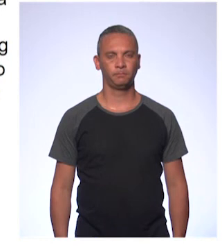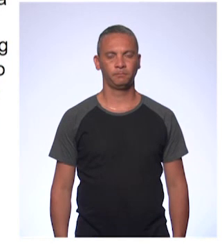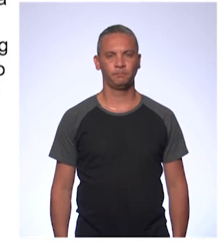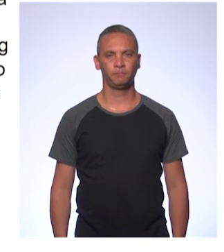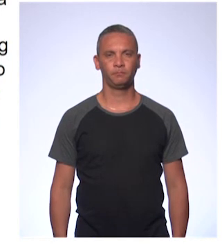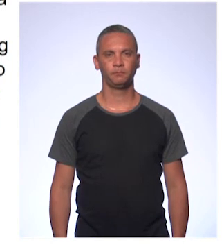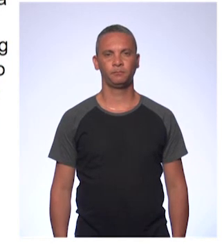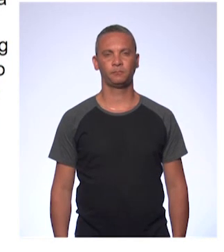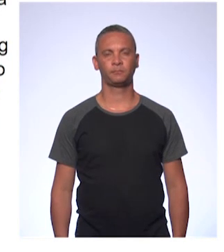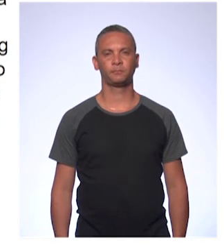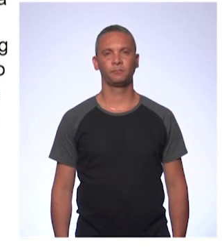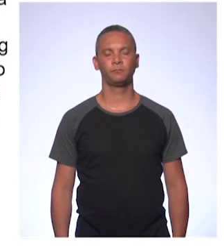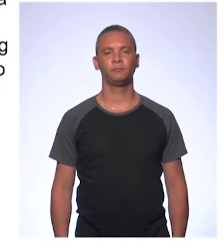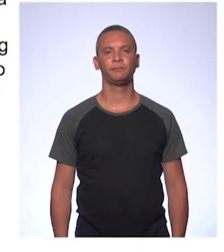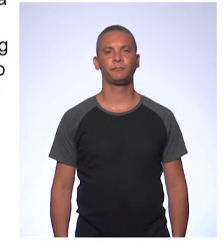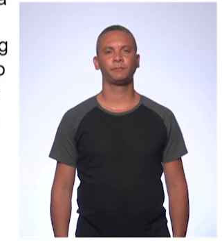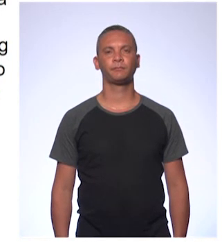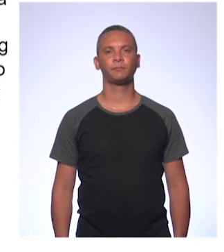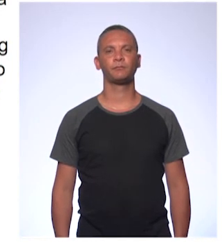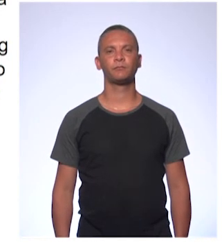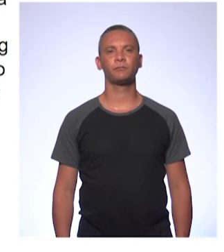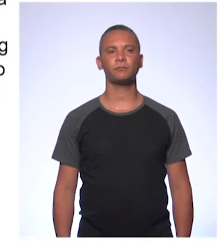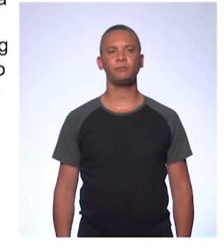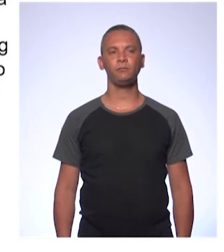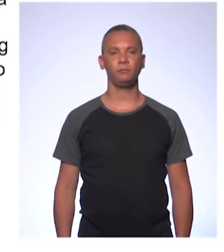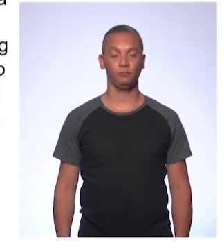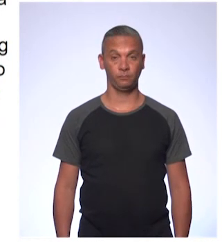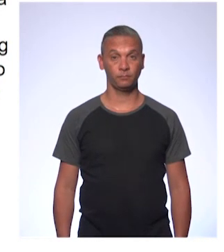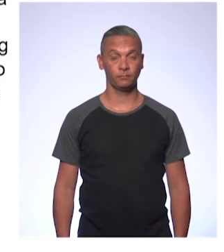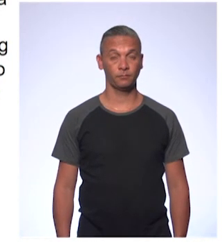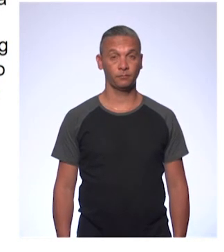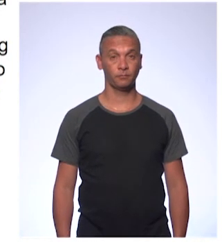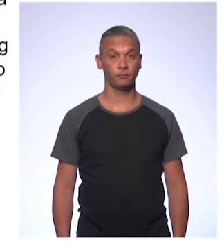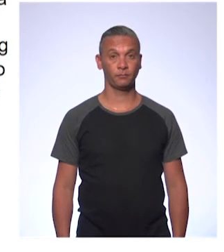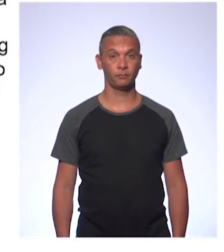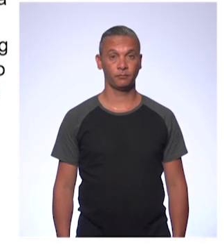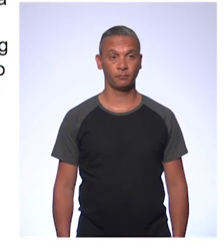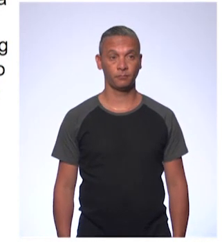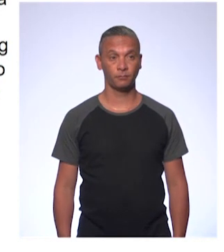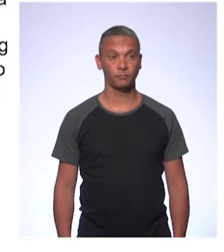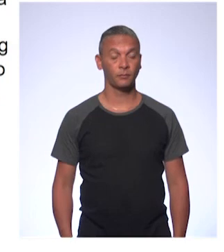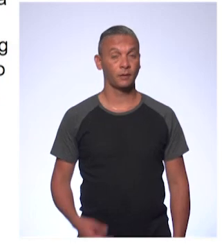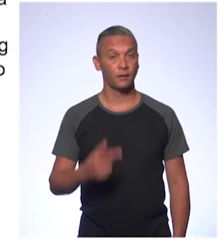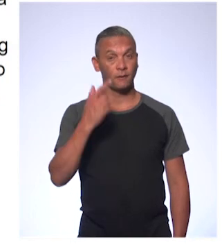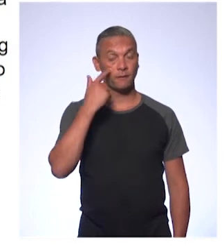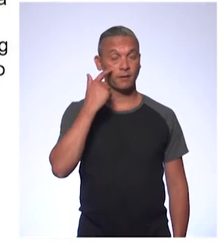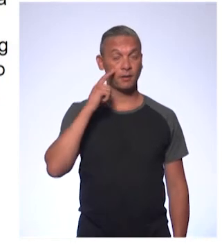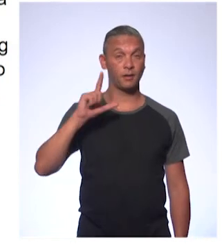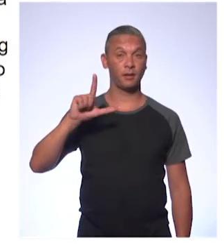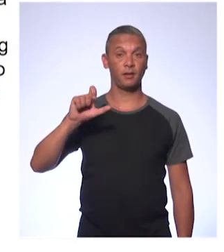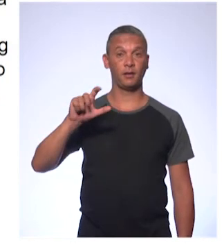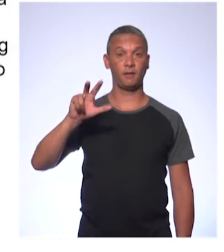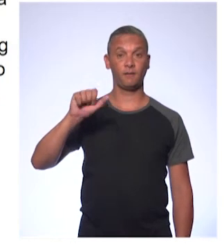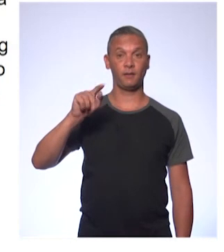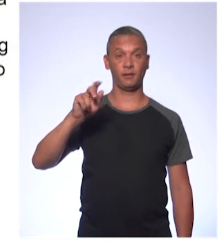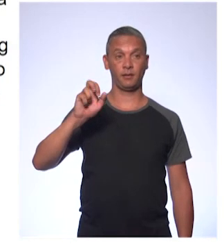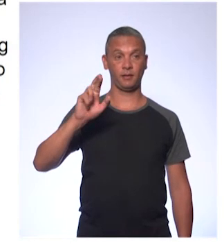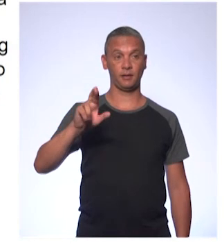em 19 dias. Vejam só. Levantar